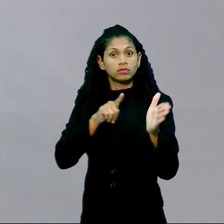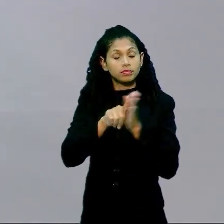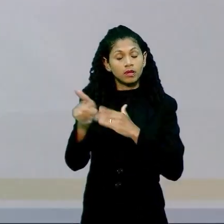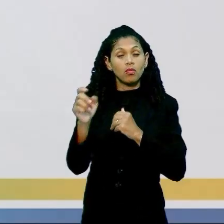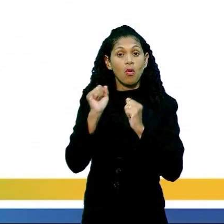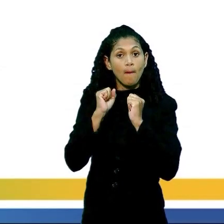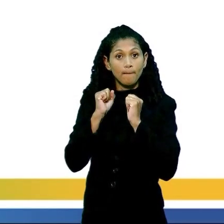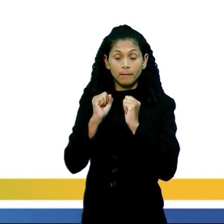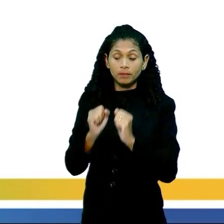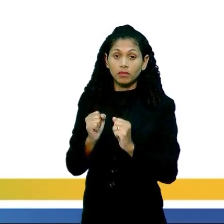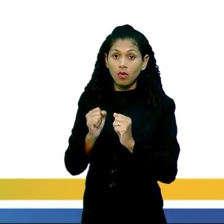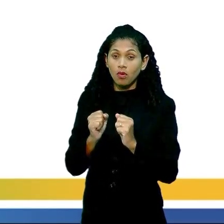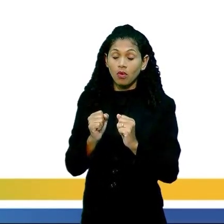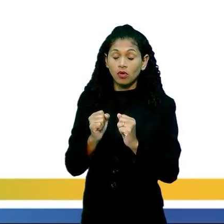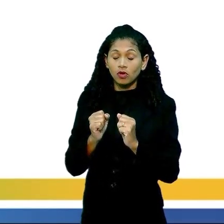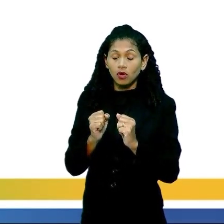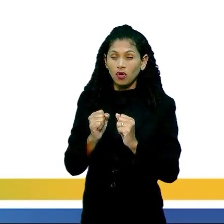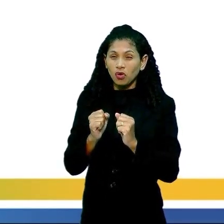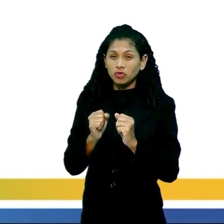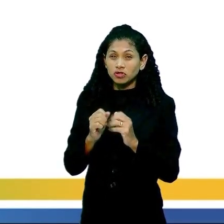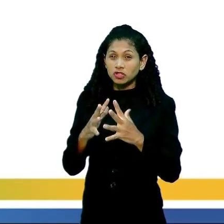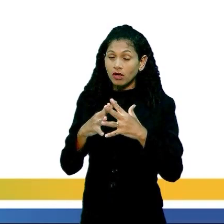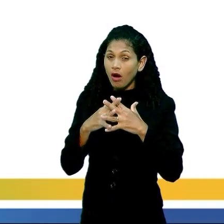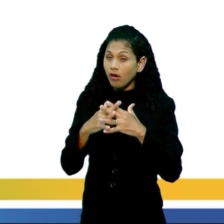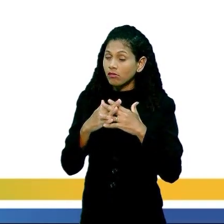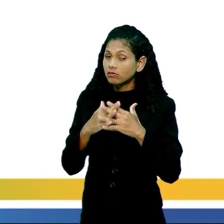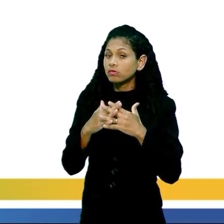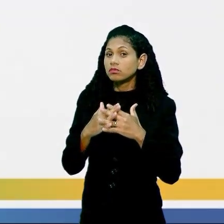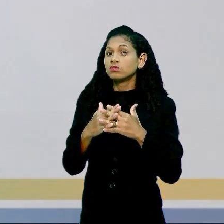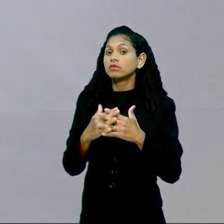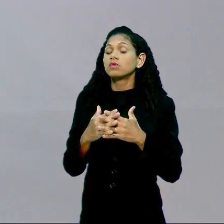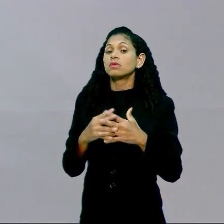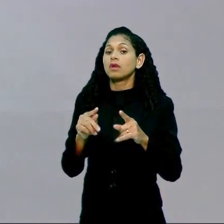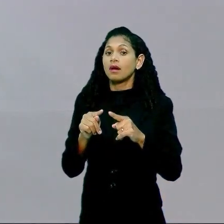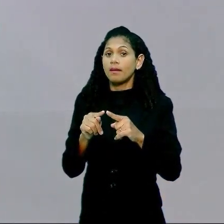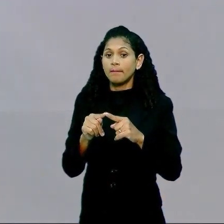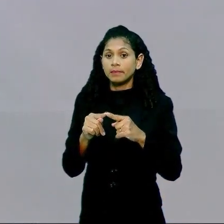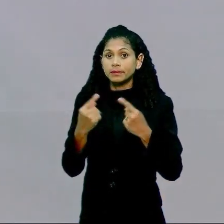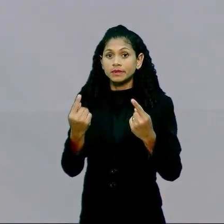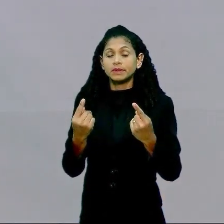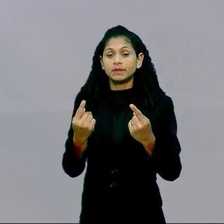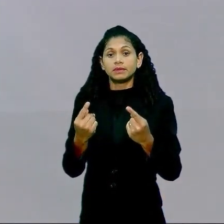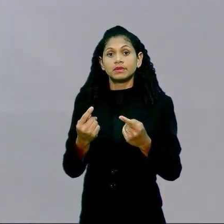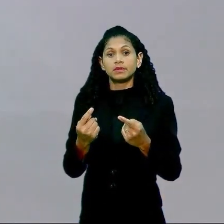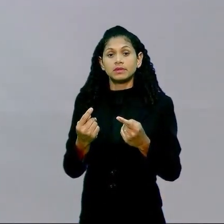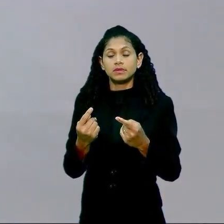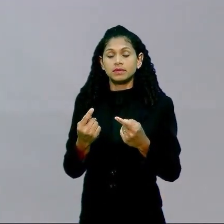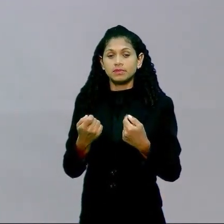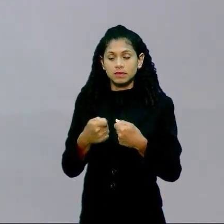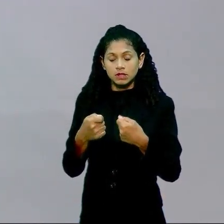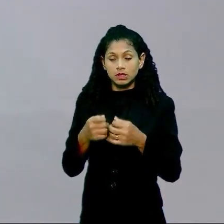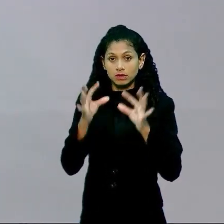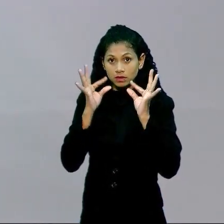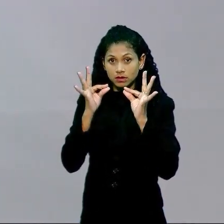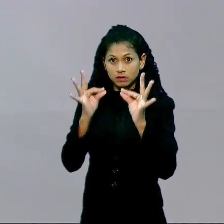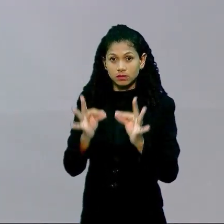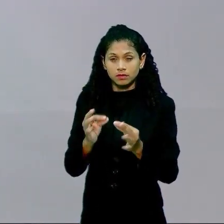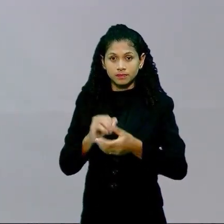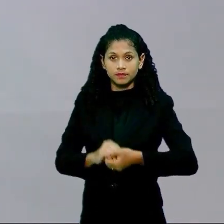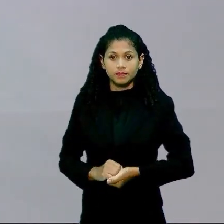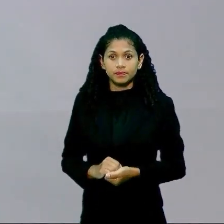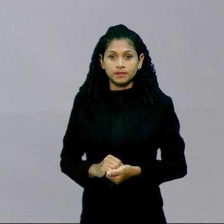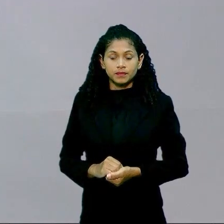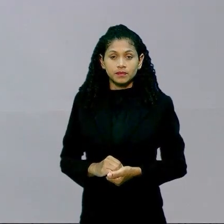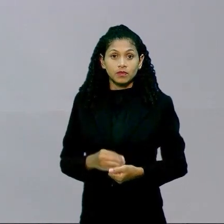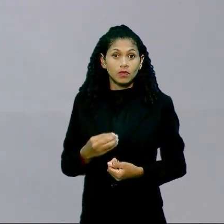voltar nela para a gente ver qual seria, ó. Originária. Essa palavra está dizendo de onde veio. A pergunta do